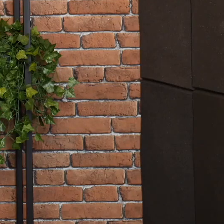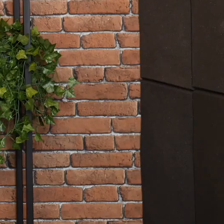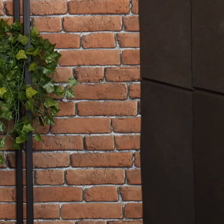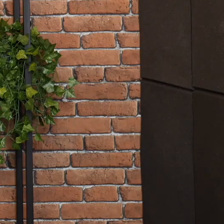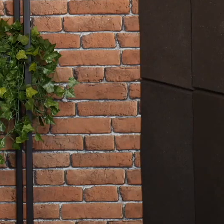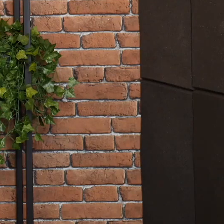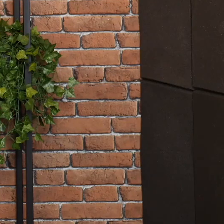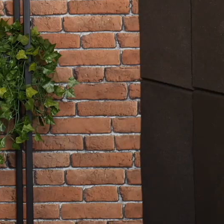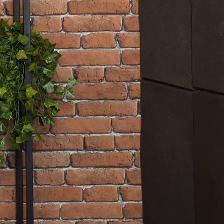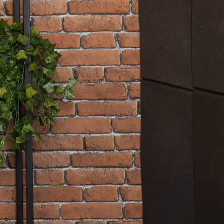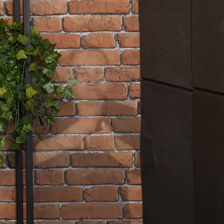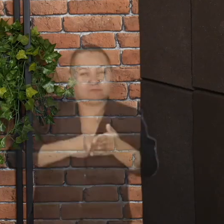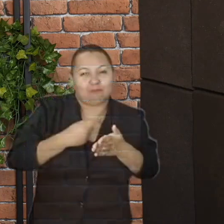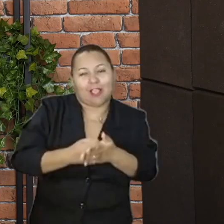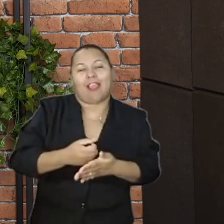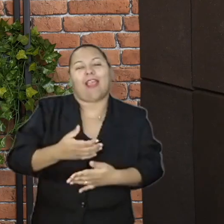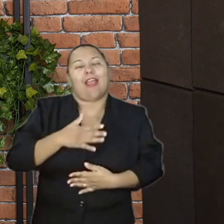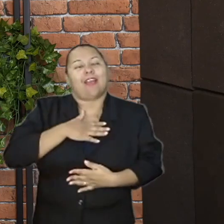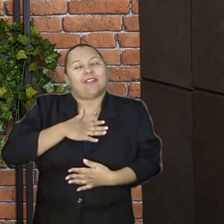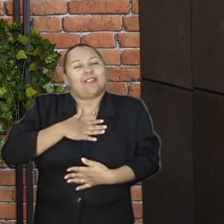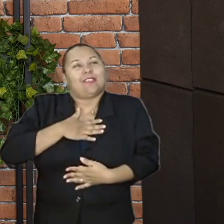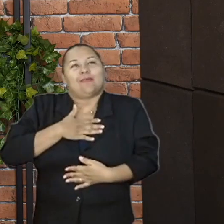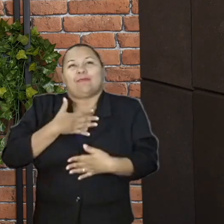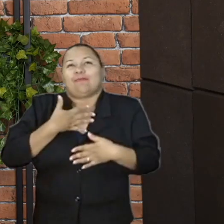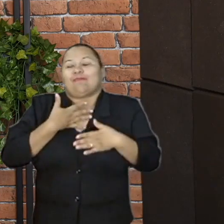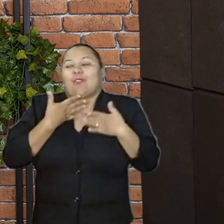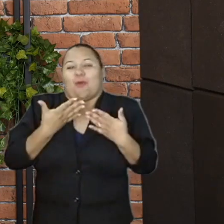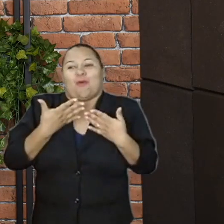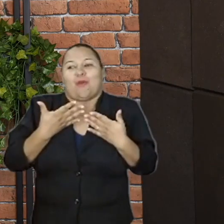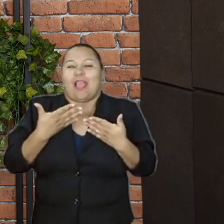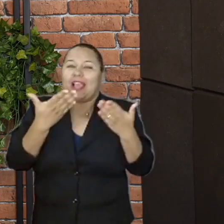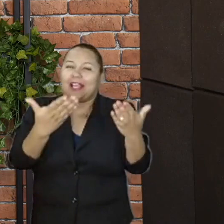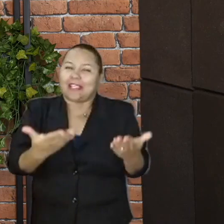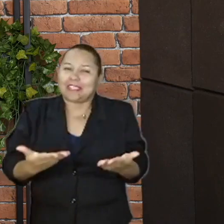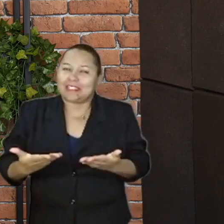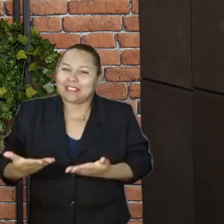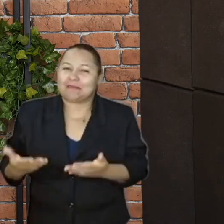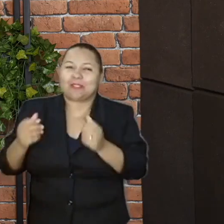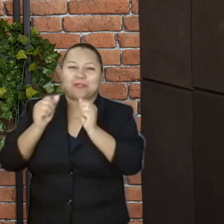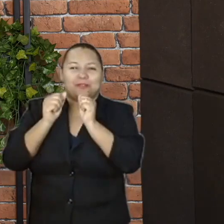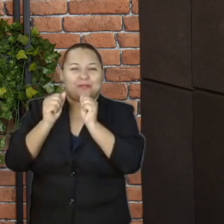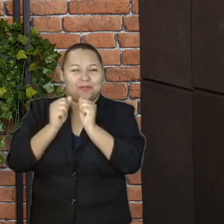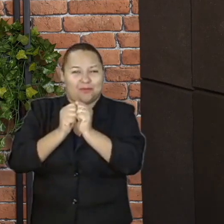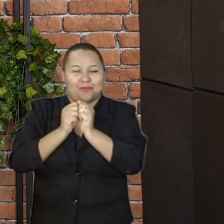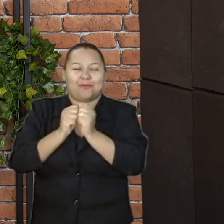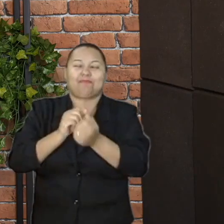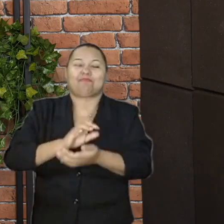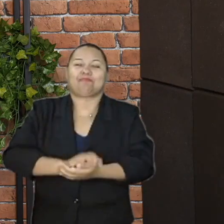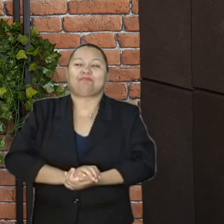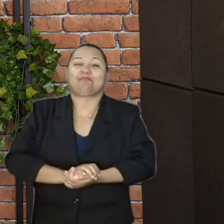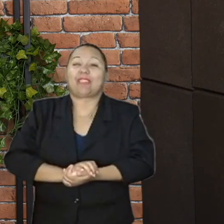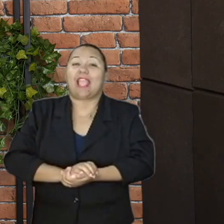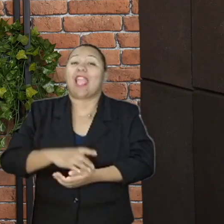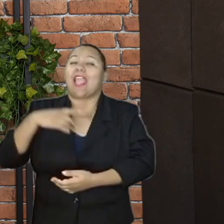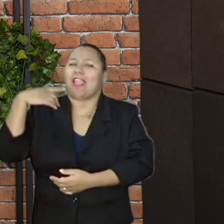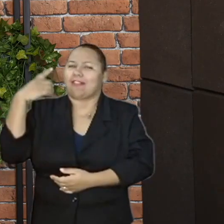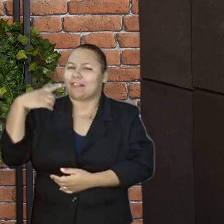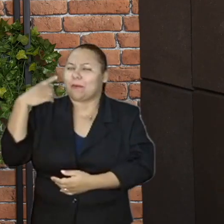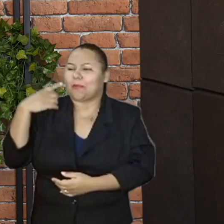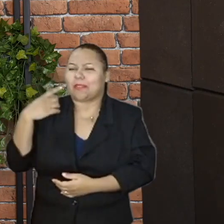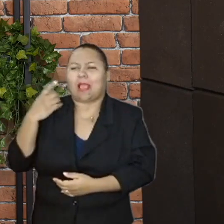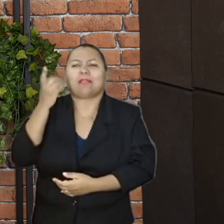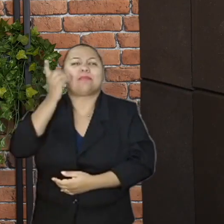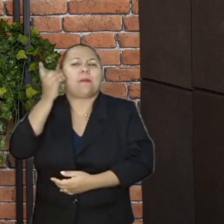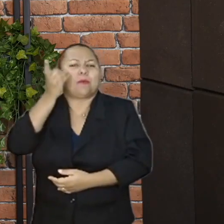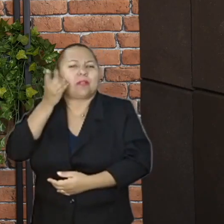para mim está sendo uma honra muito grande de estar com ela na Câmara Federal, e é uma deputada muito atuante,